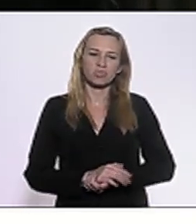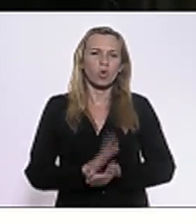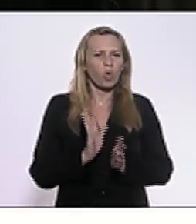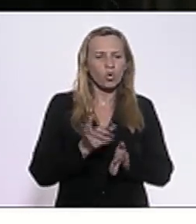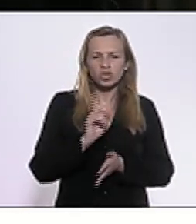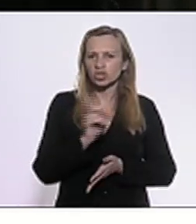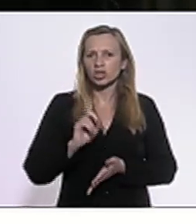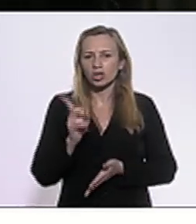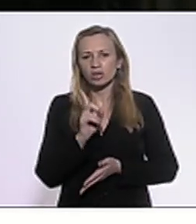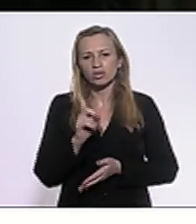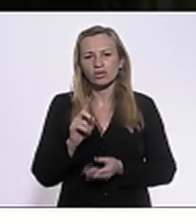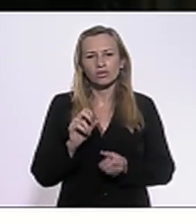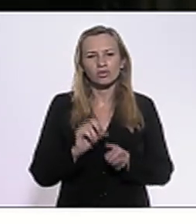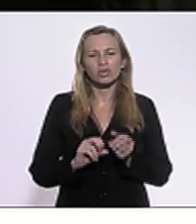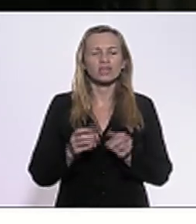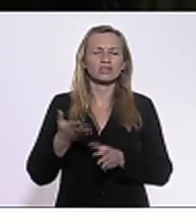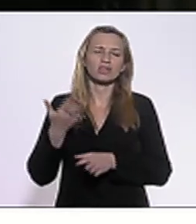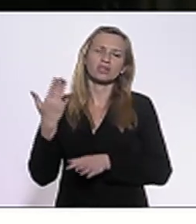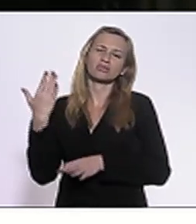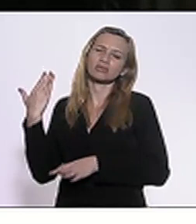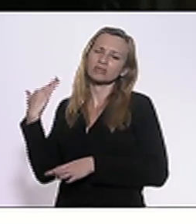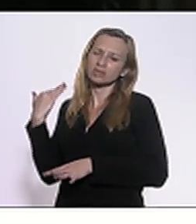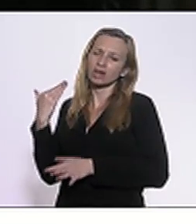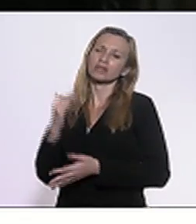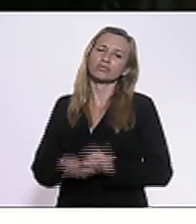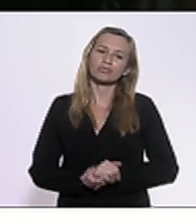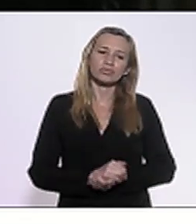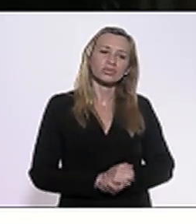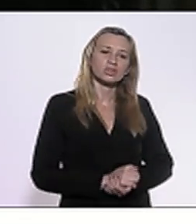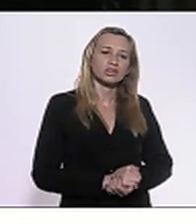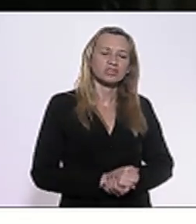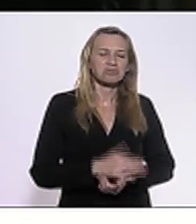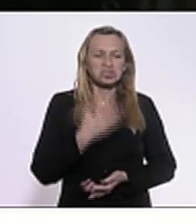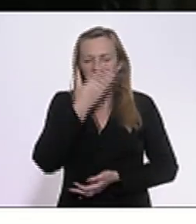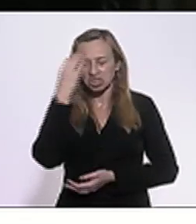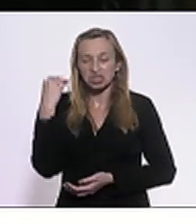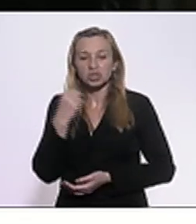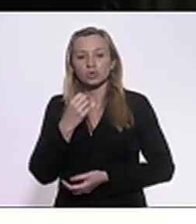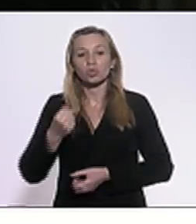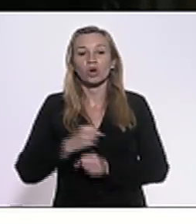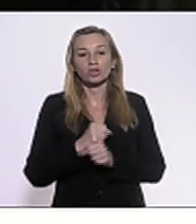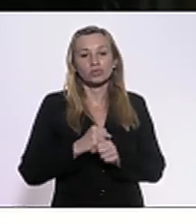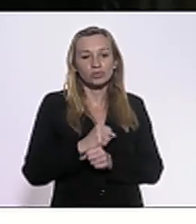não, já está feito há algum tempo. Deixa eu esquecer até o ano qual foi.